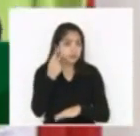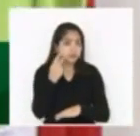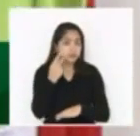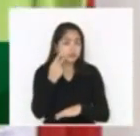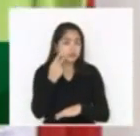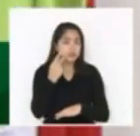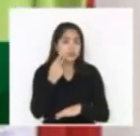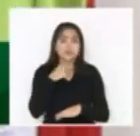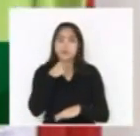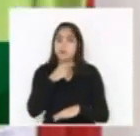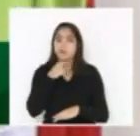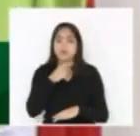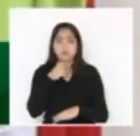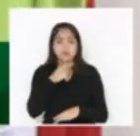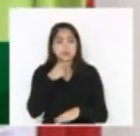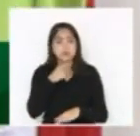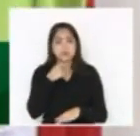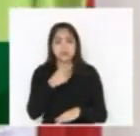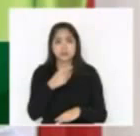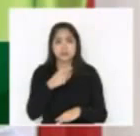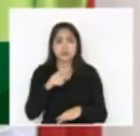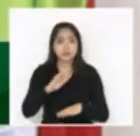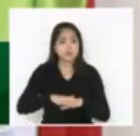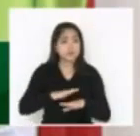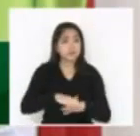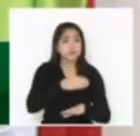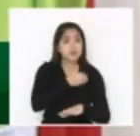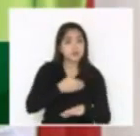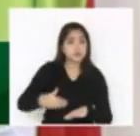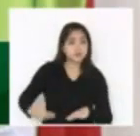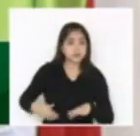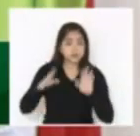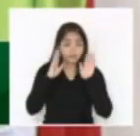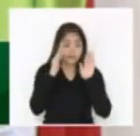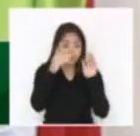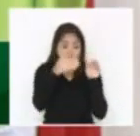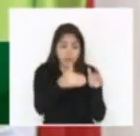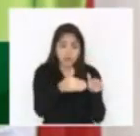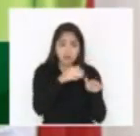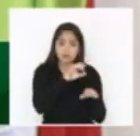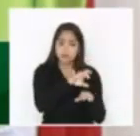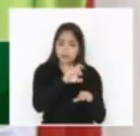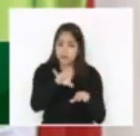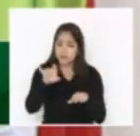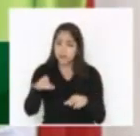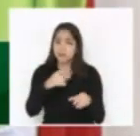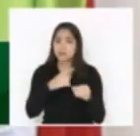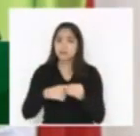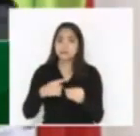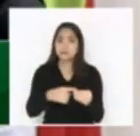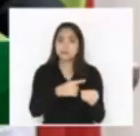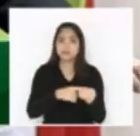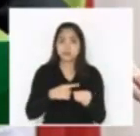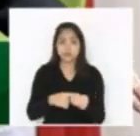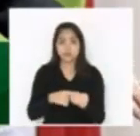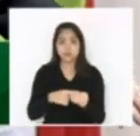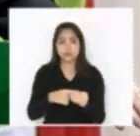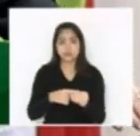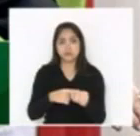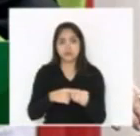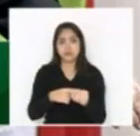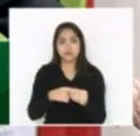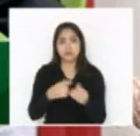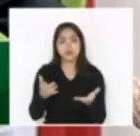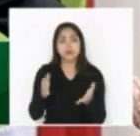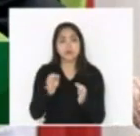terão por parte do Estado os olhos voltados para cada um desses municípios. Então, eu quero,